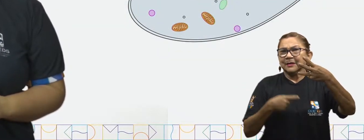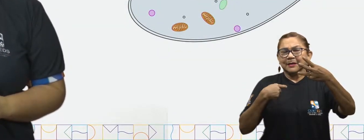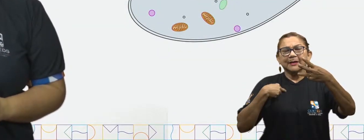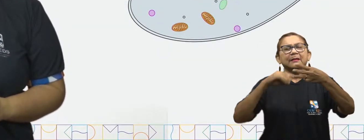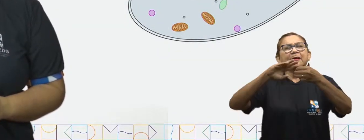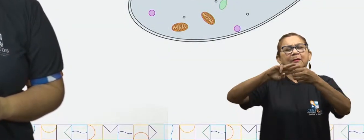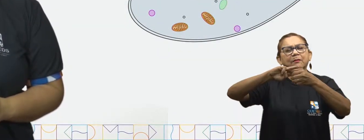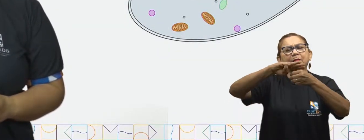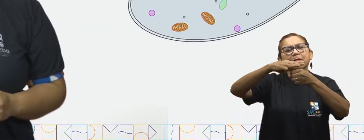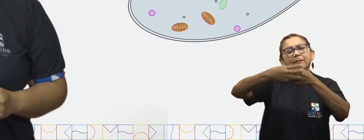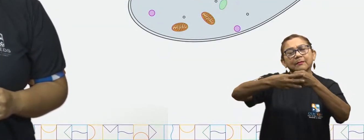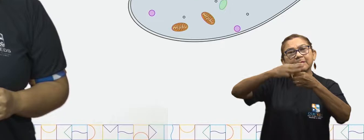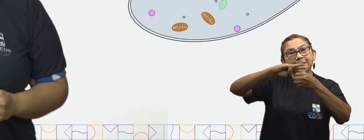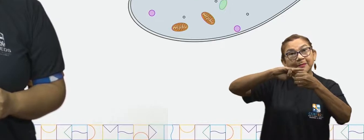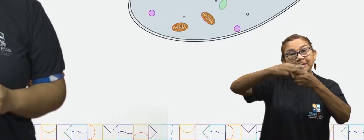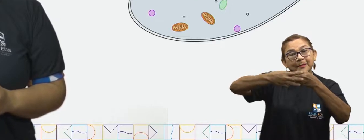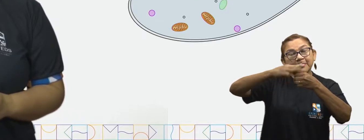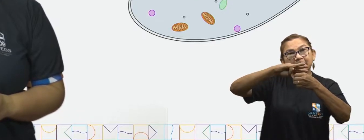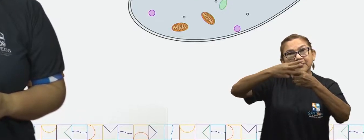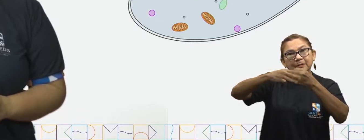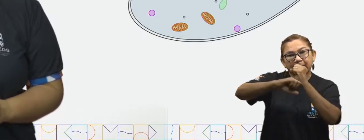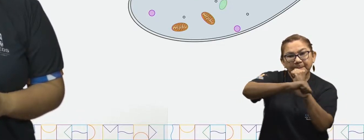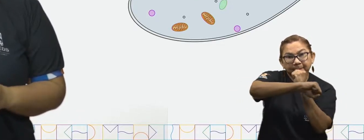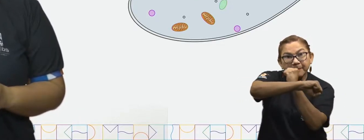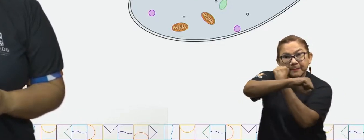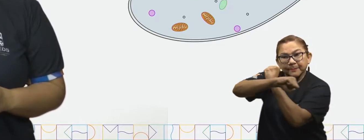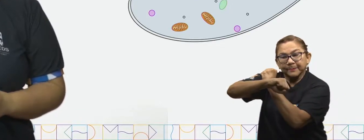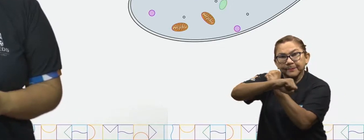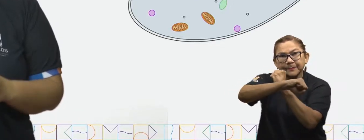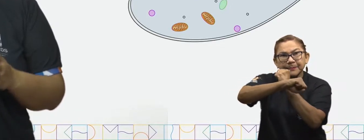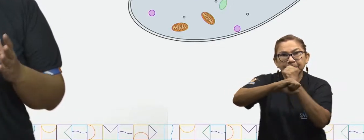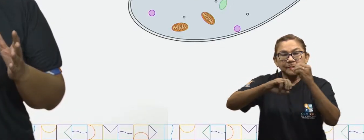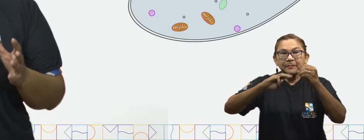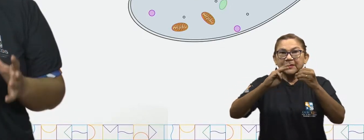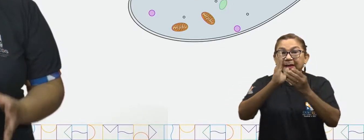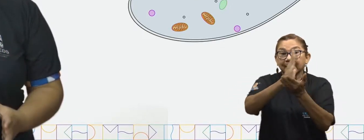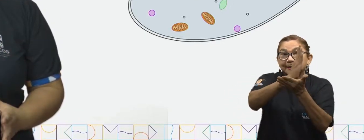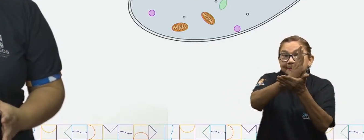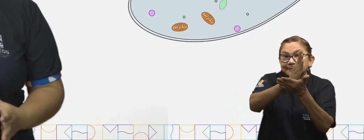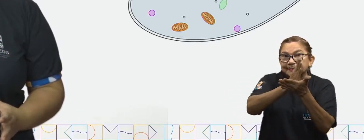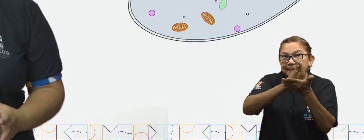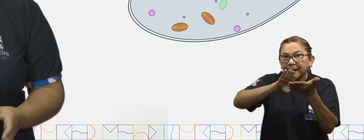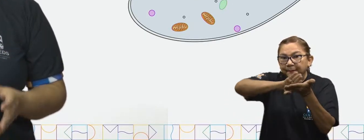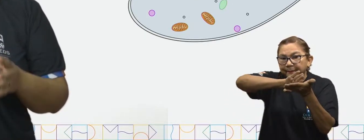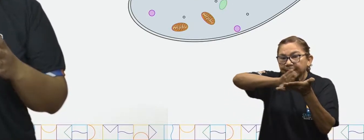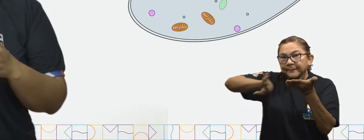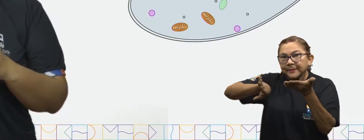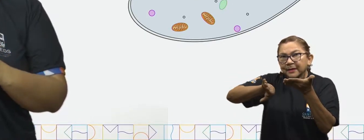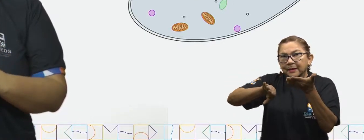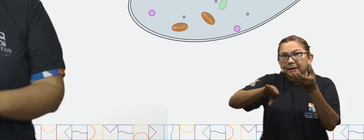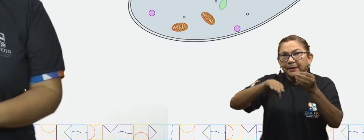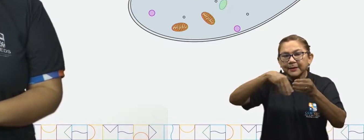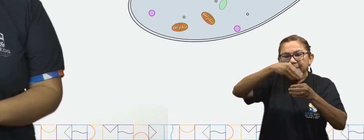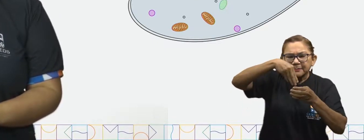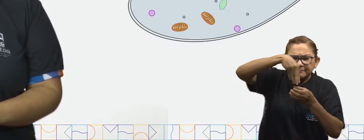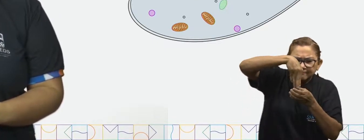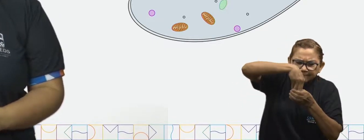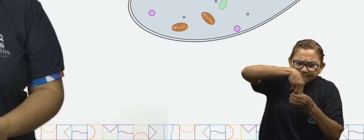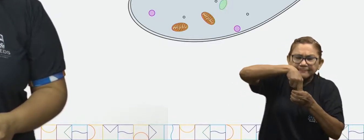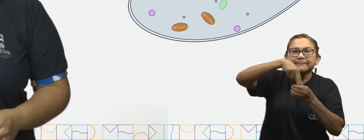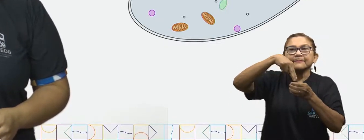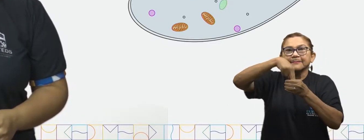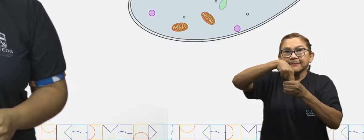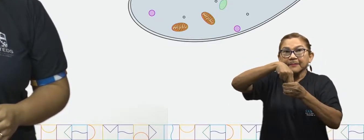membrana plasmática funciona como uma barreira protetora que separa o meio interno da célula do meio